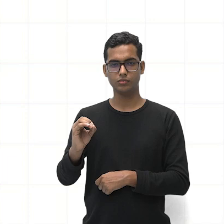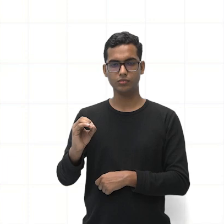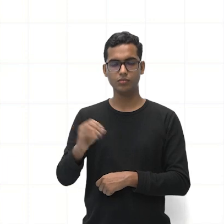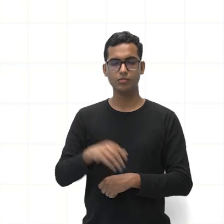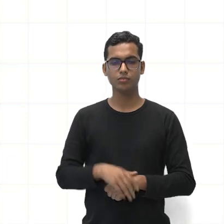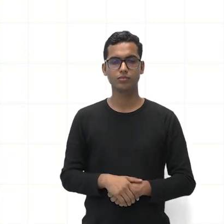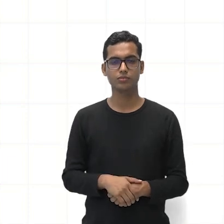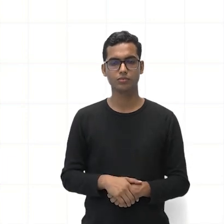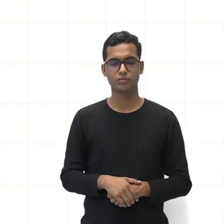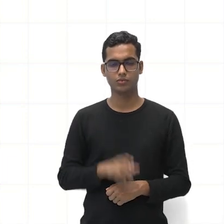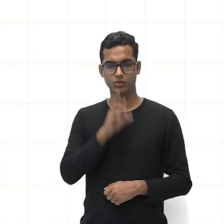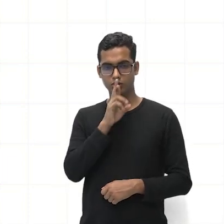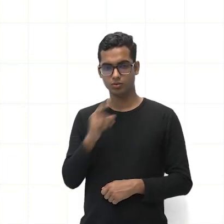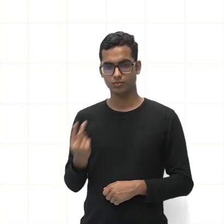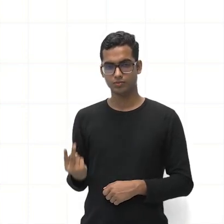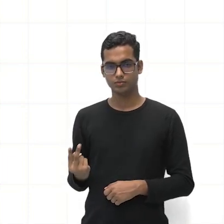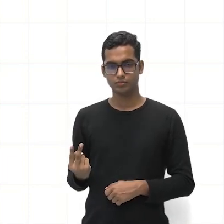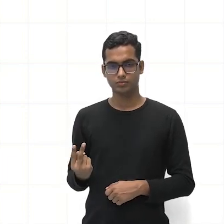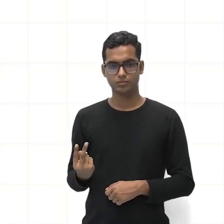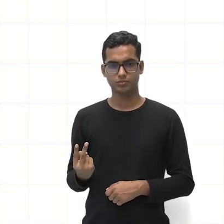2 mais 0, 2.